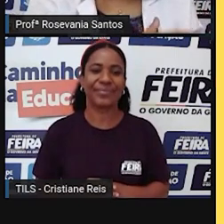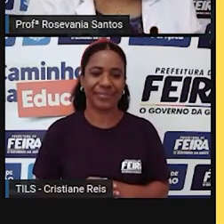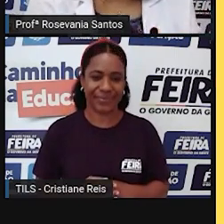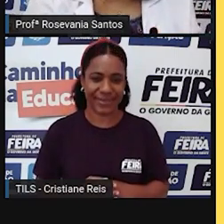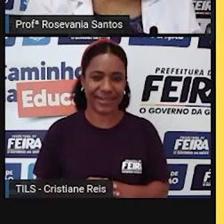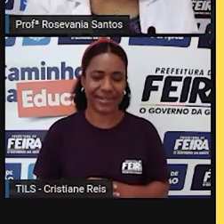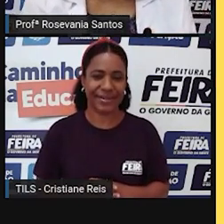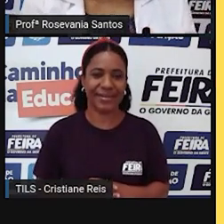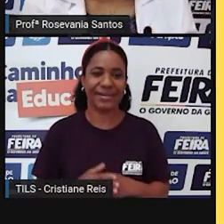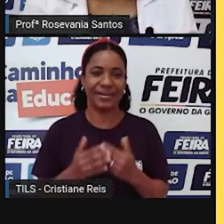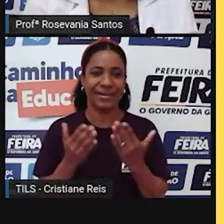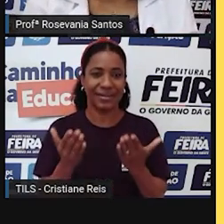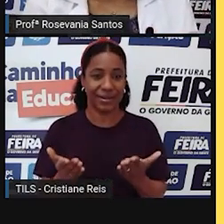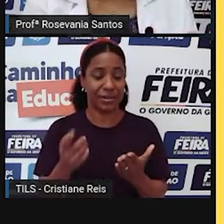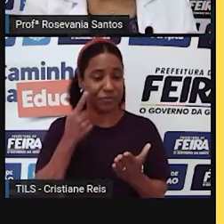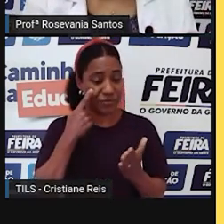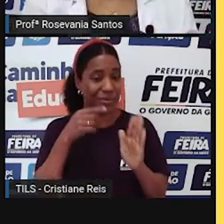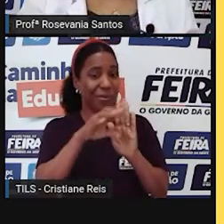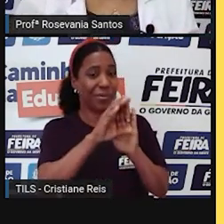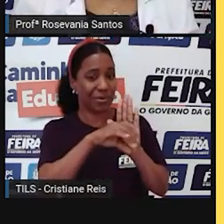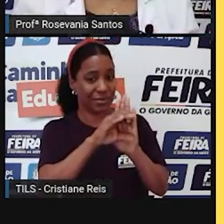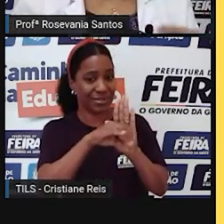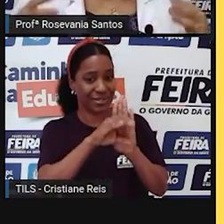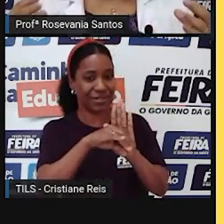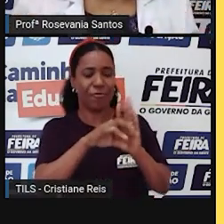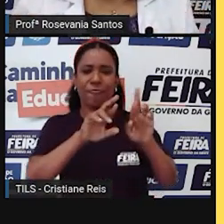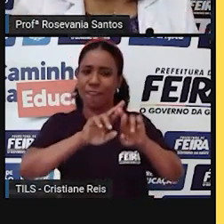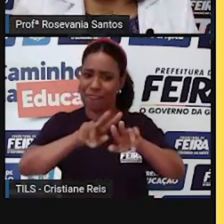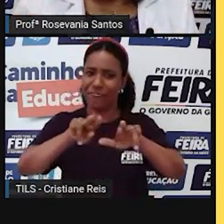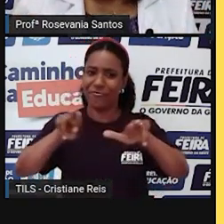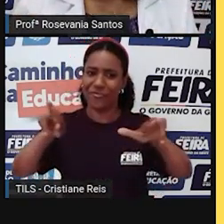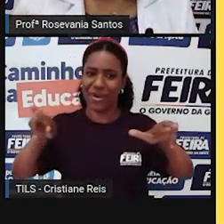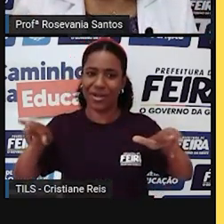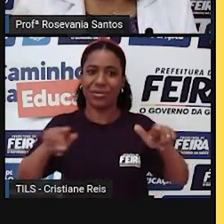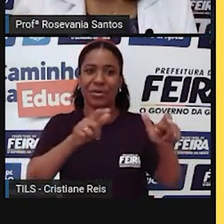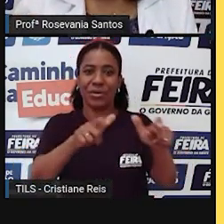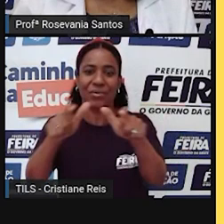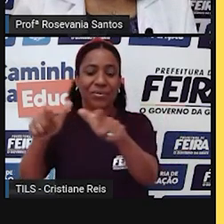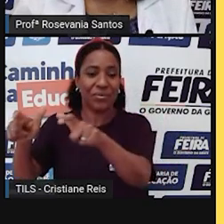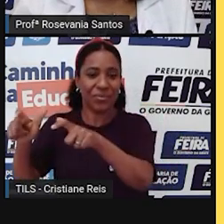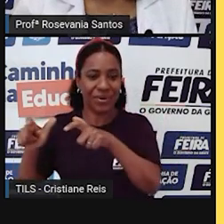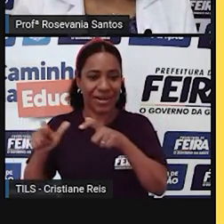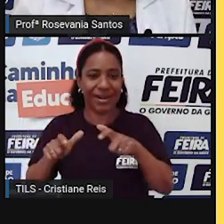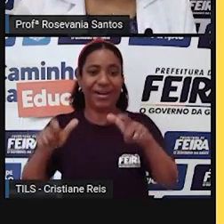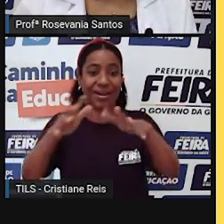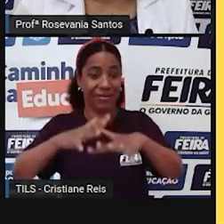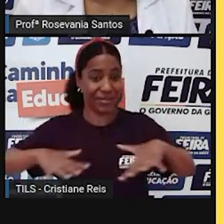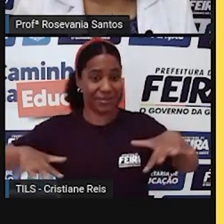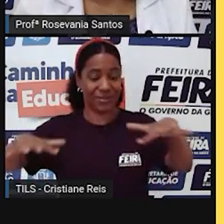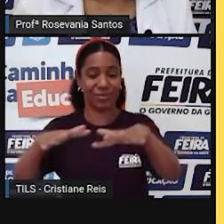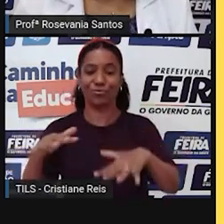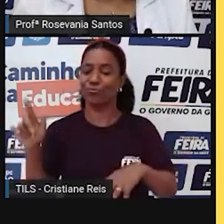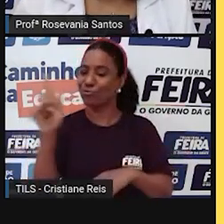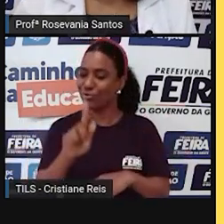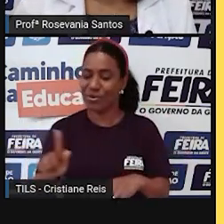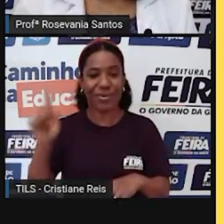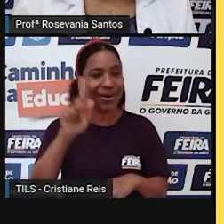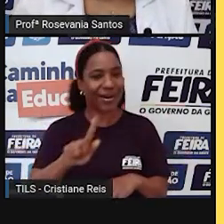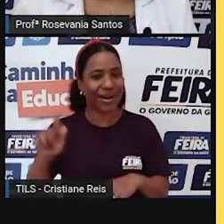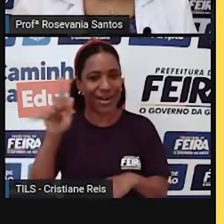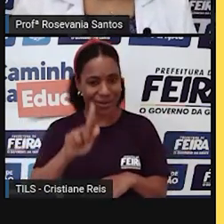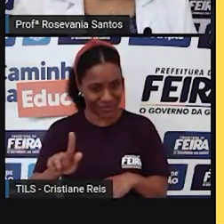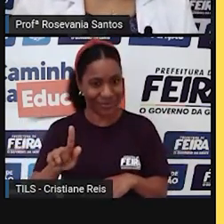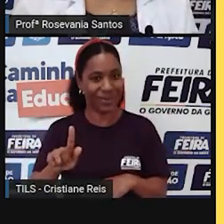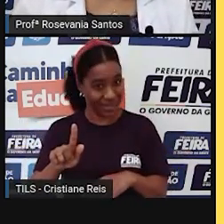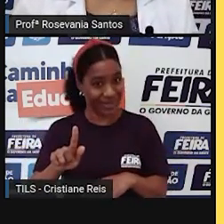desses conceitos todos que nós já trabalhamos, é um espaço geográfico também, porque é um espaço de morada, de vivência